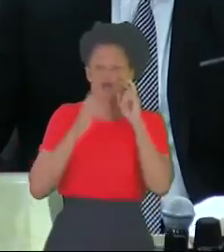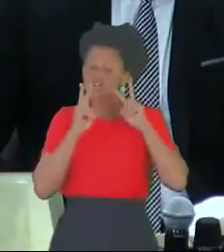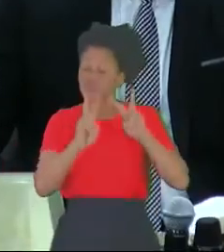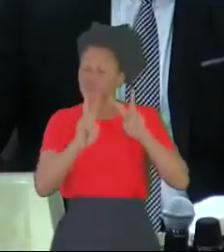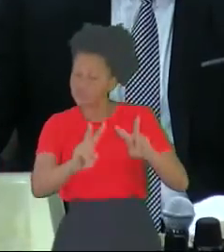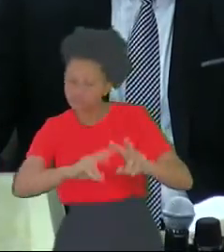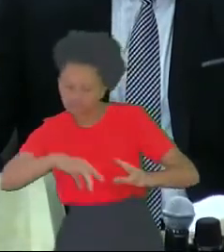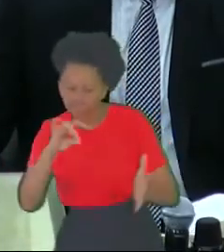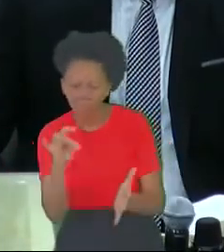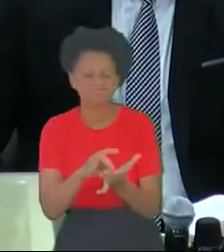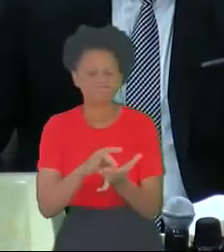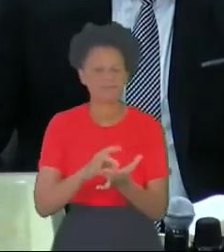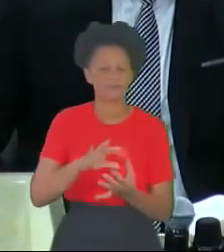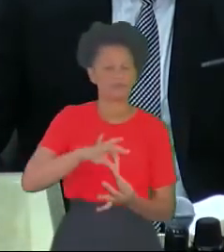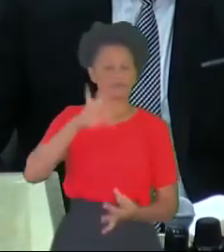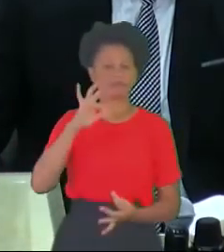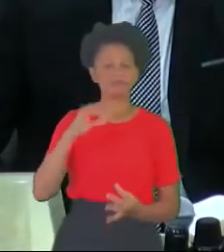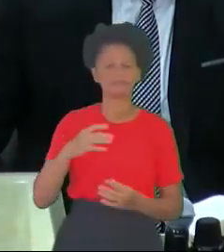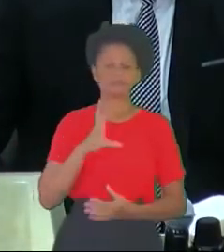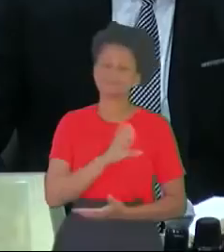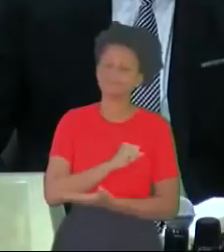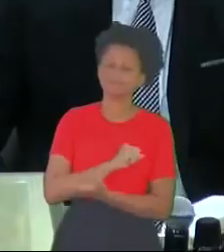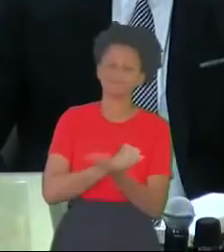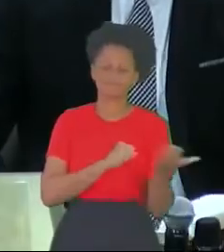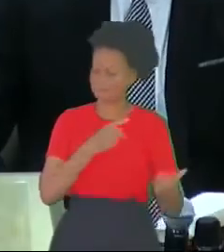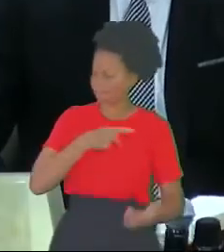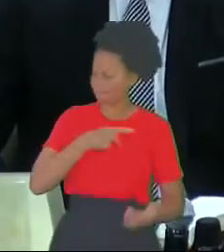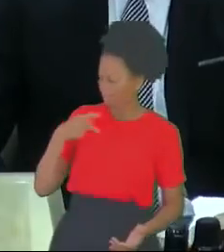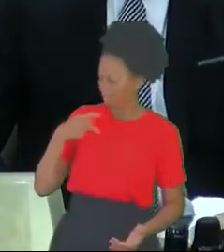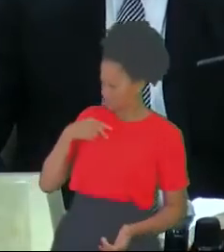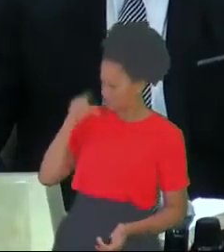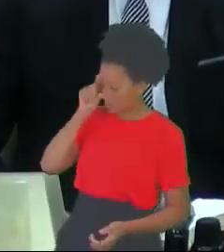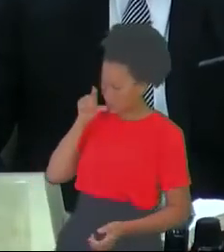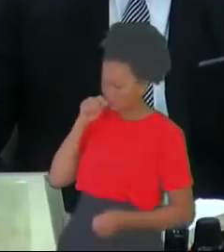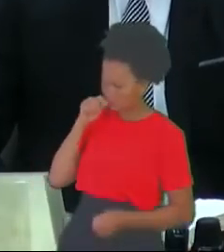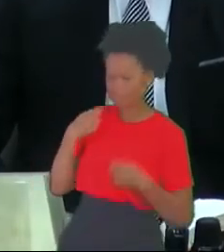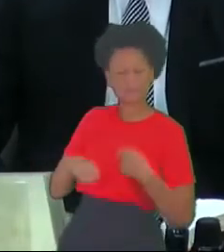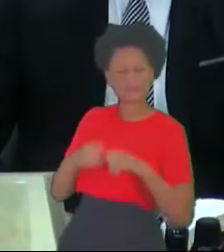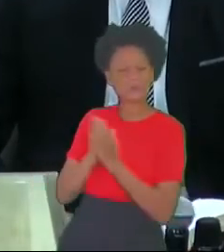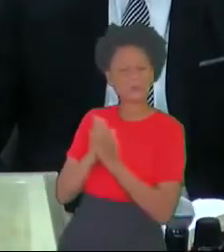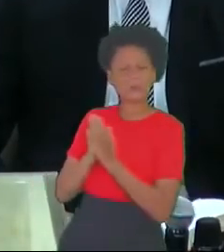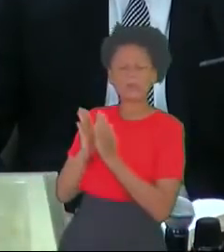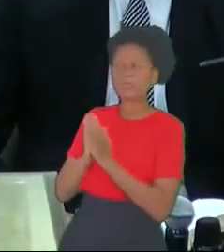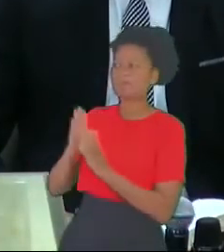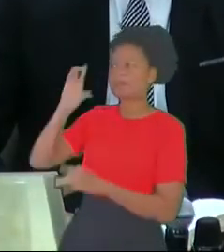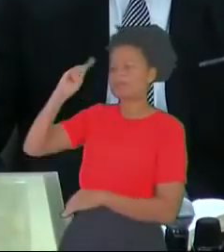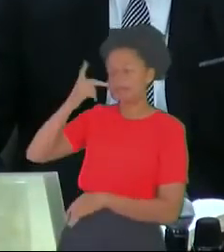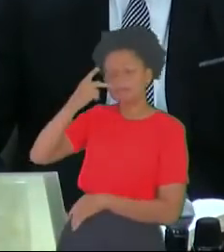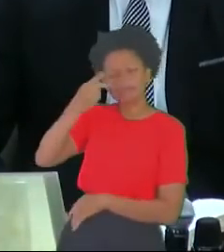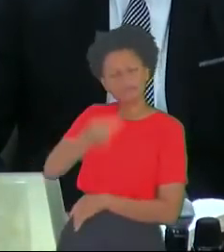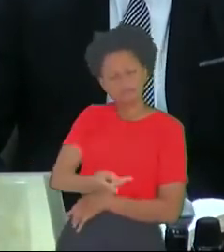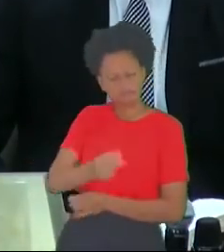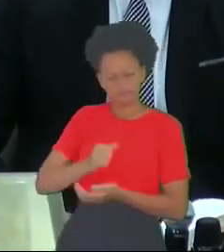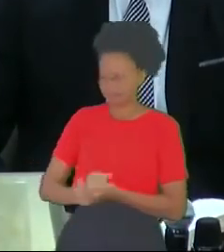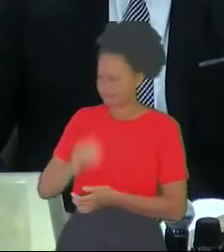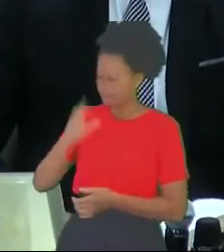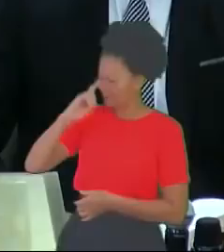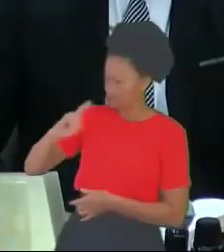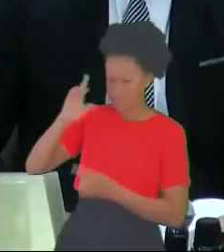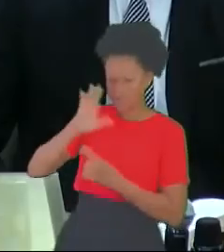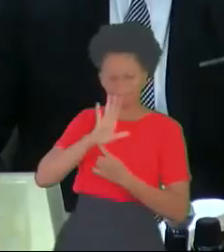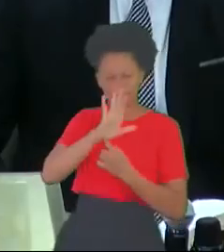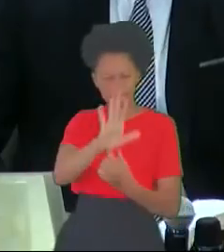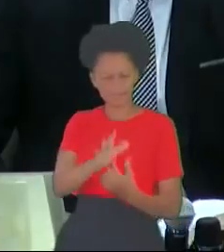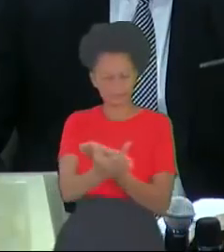espirituais. Meus amados irmãos, pastor Isolde, por que precisa orar para Deus fazer visitas, para Deus fazer